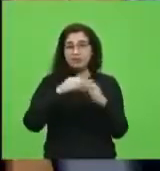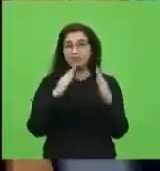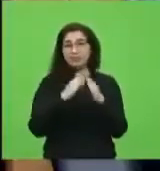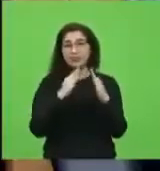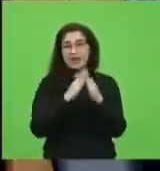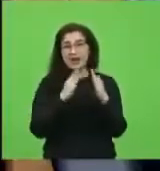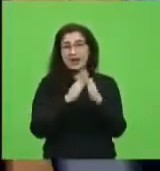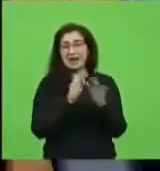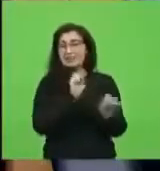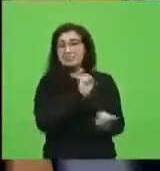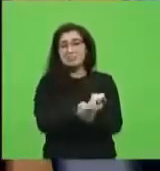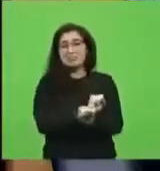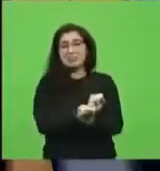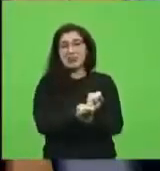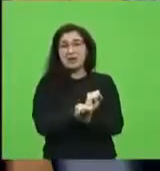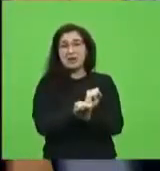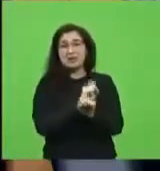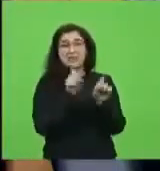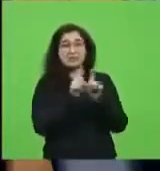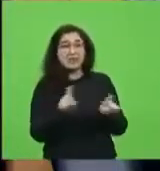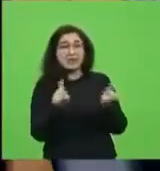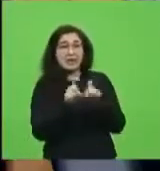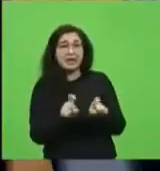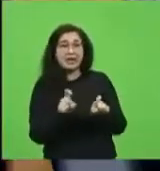assistindo televisão, vendo a internet.